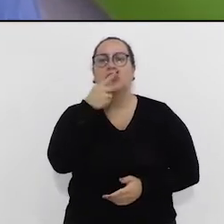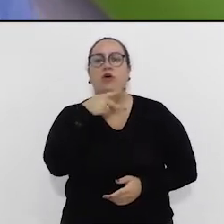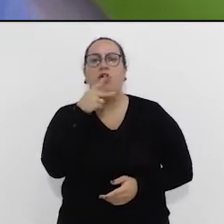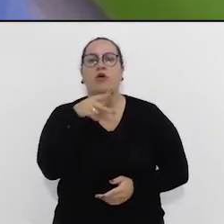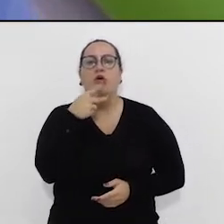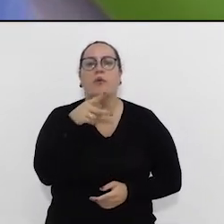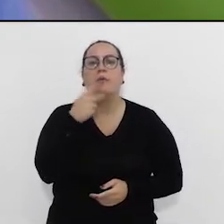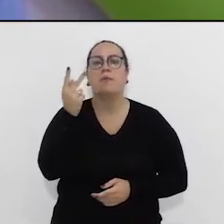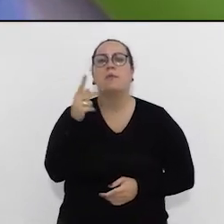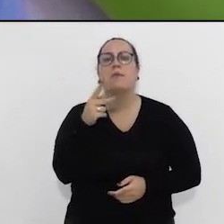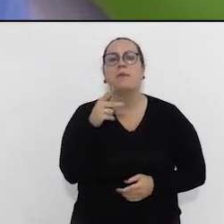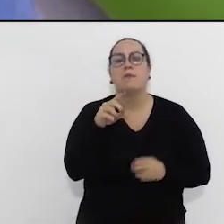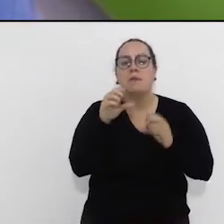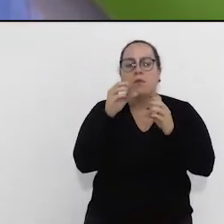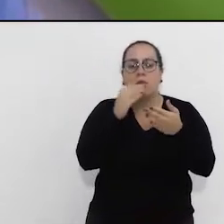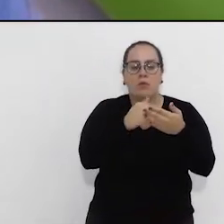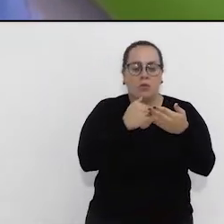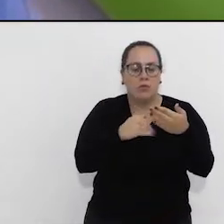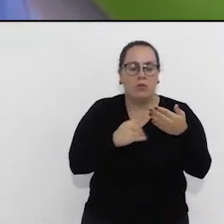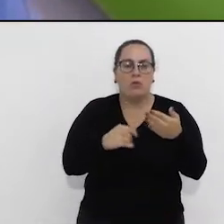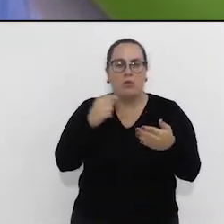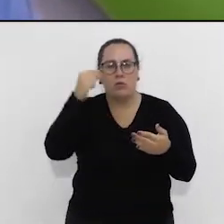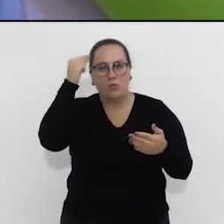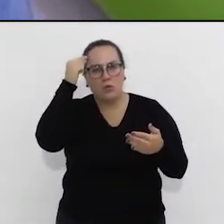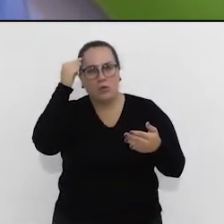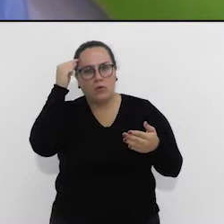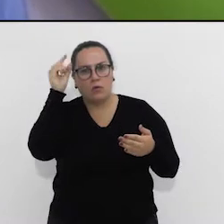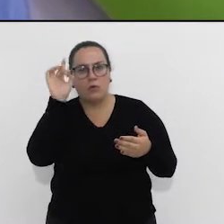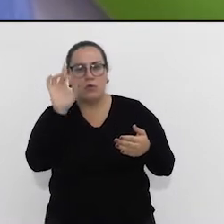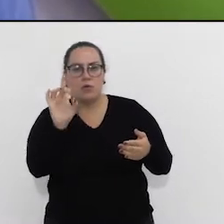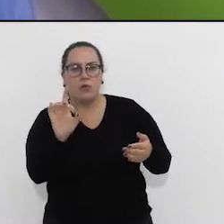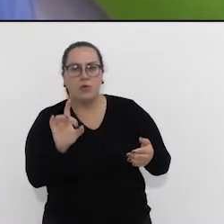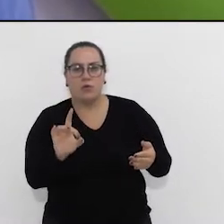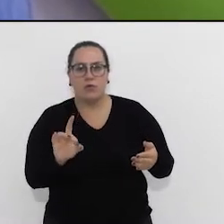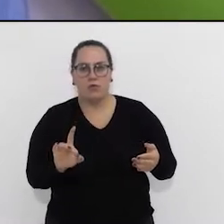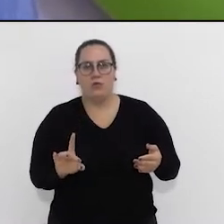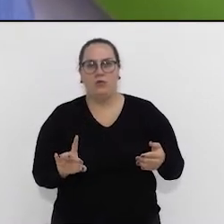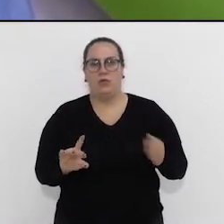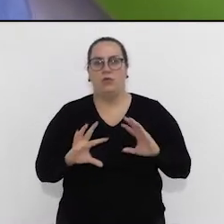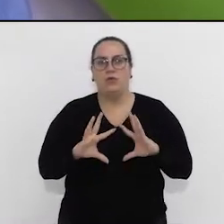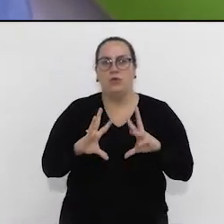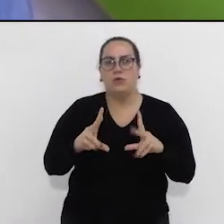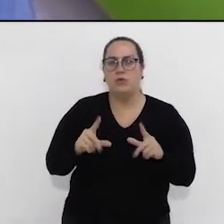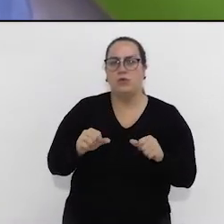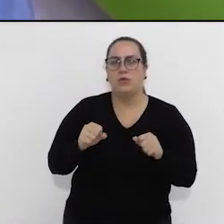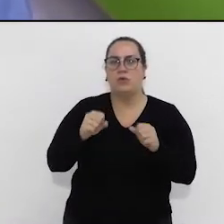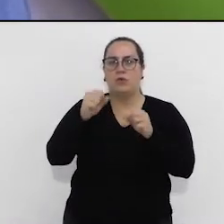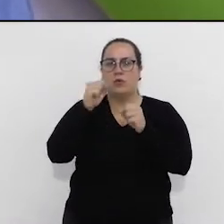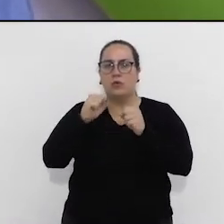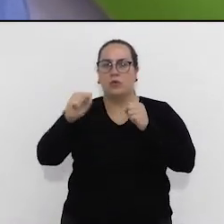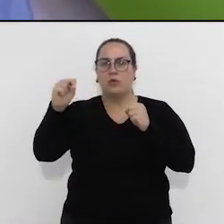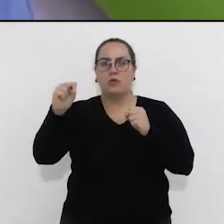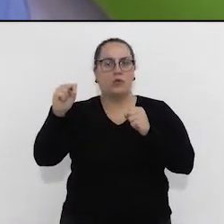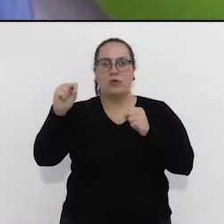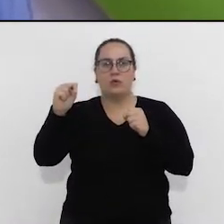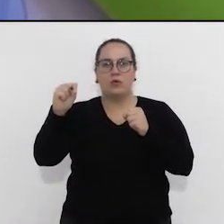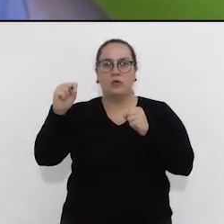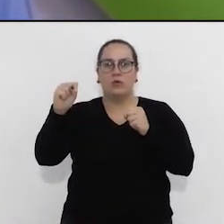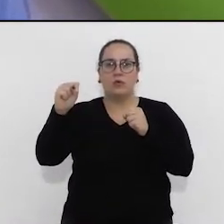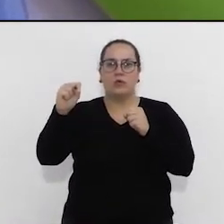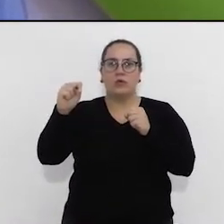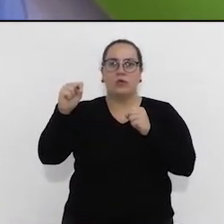falo isso porque dentro do nosso plano nós estamos pensando seriamente em todo final de ano promover uma disputa